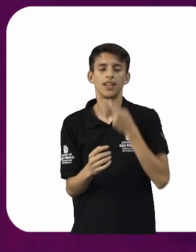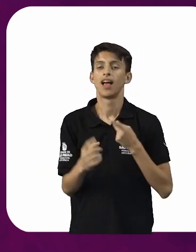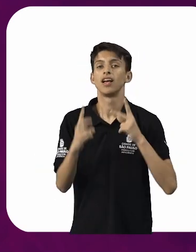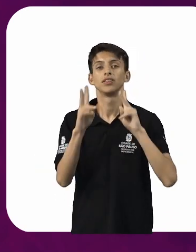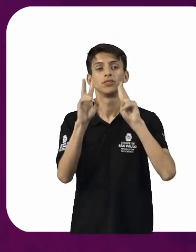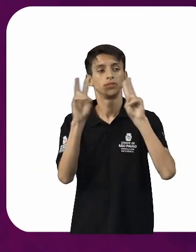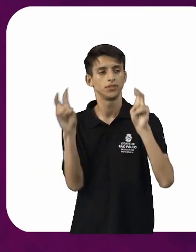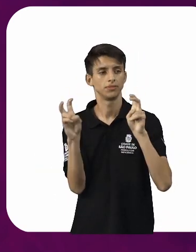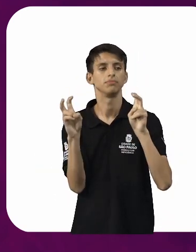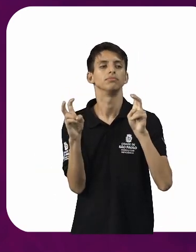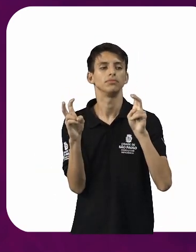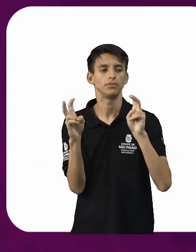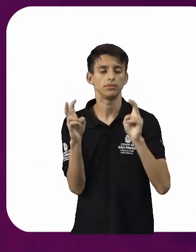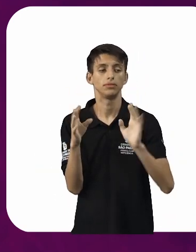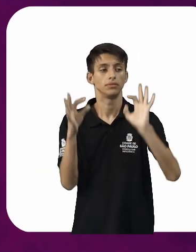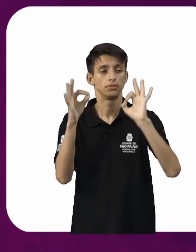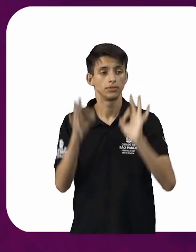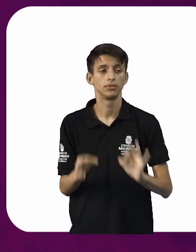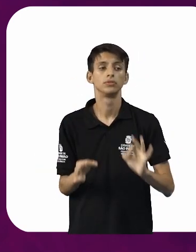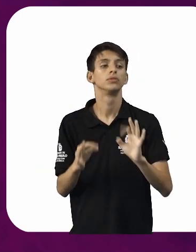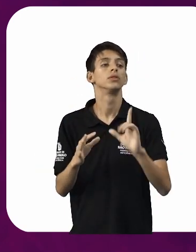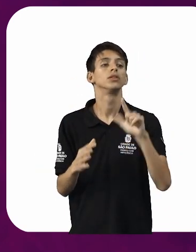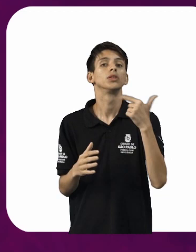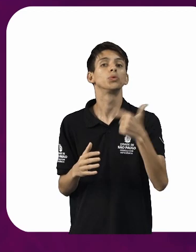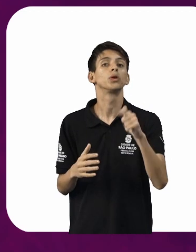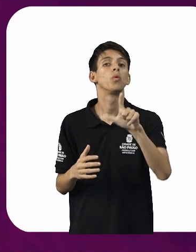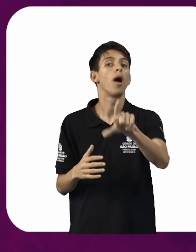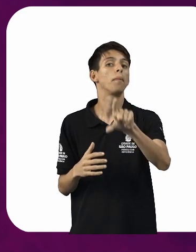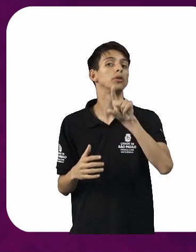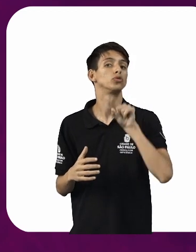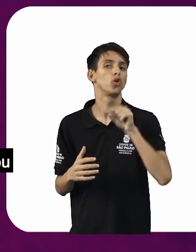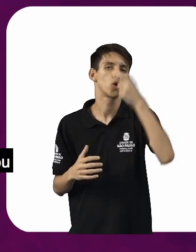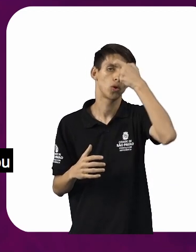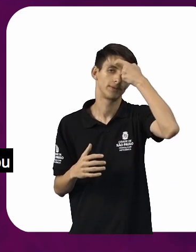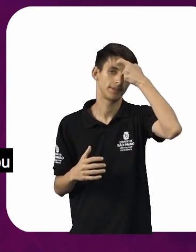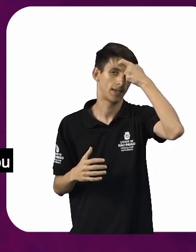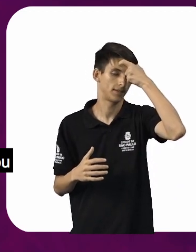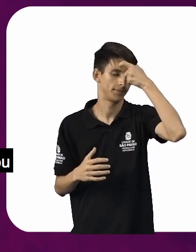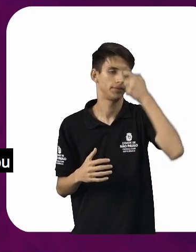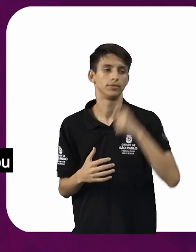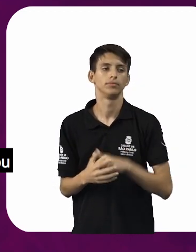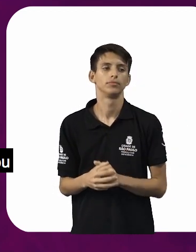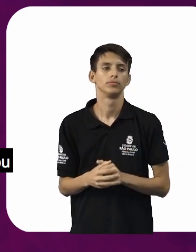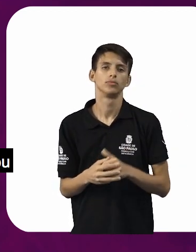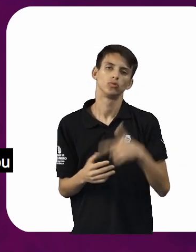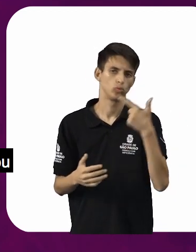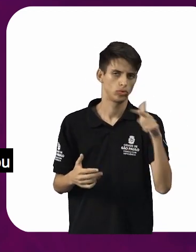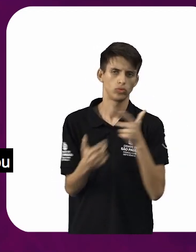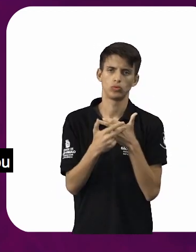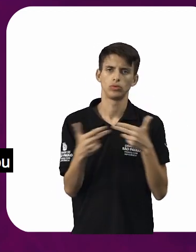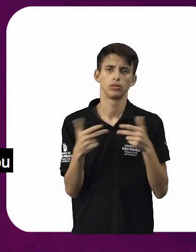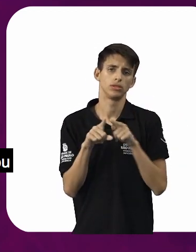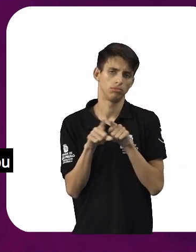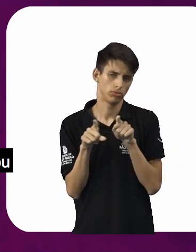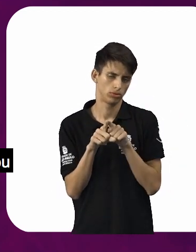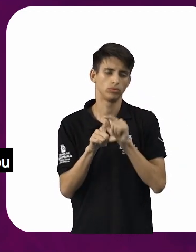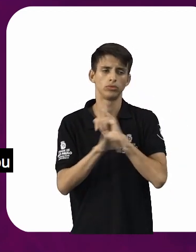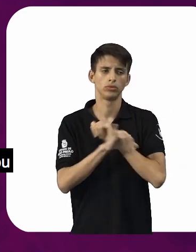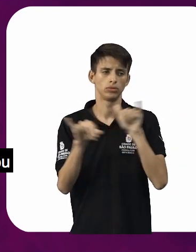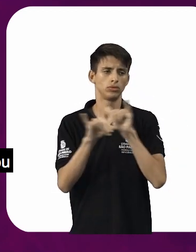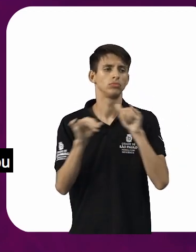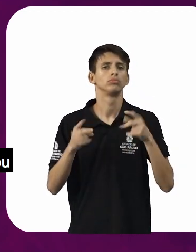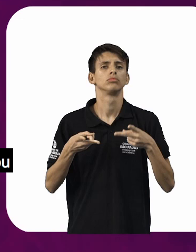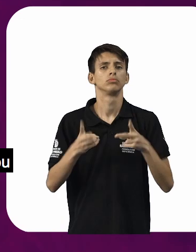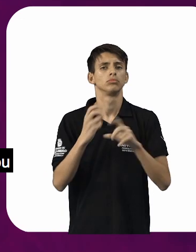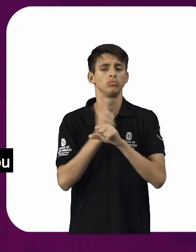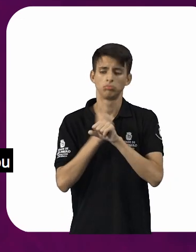disso. Mas o que é certo é que não há uma opção consciente. E, por outro lado, eu tenho dito nos